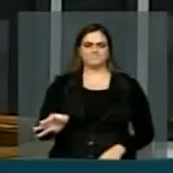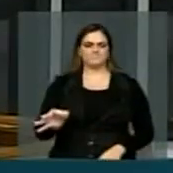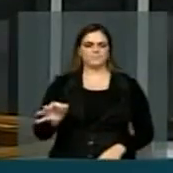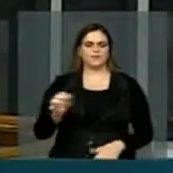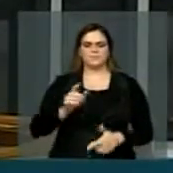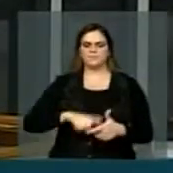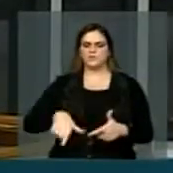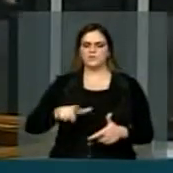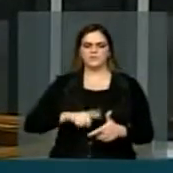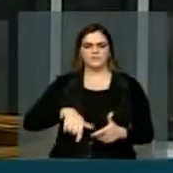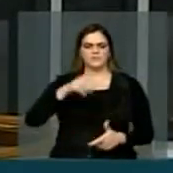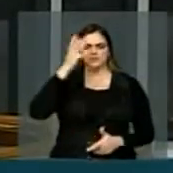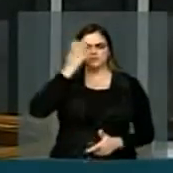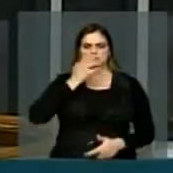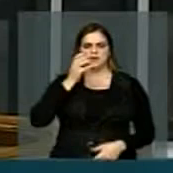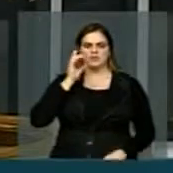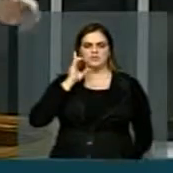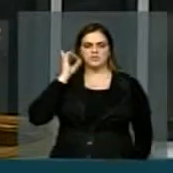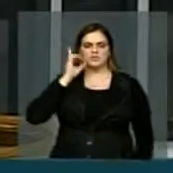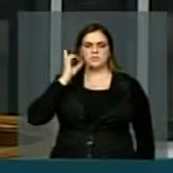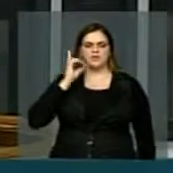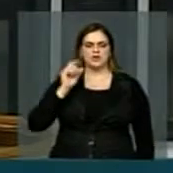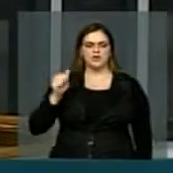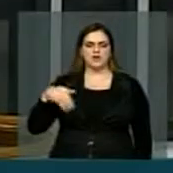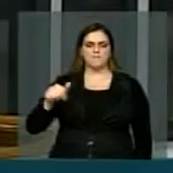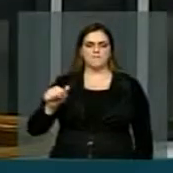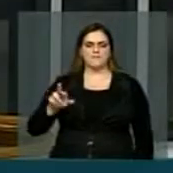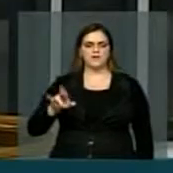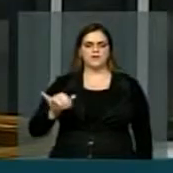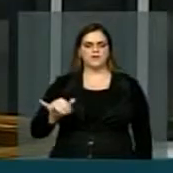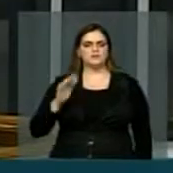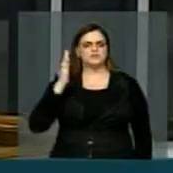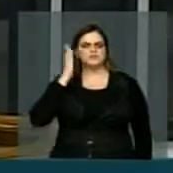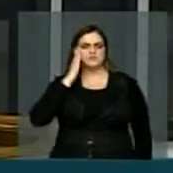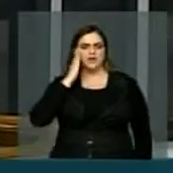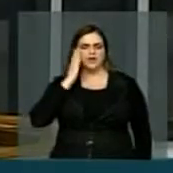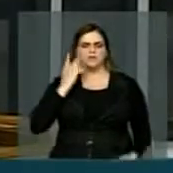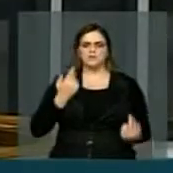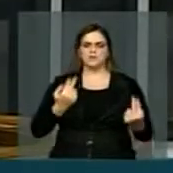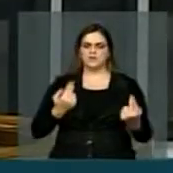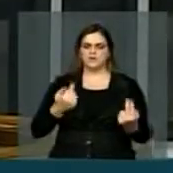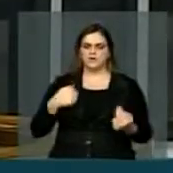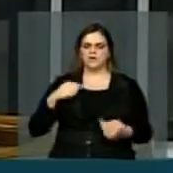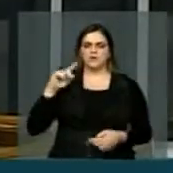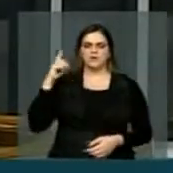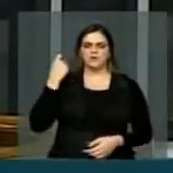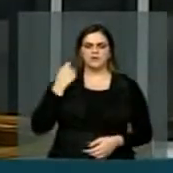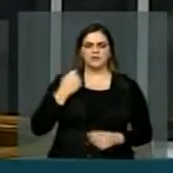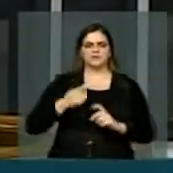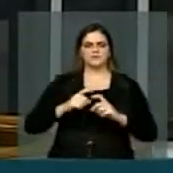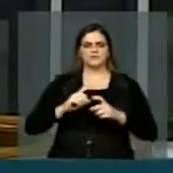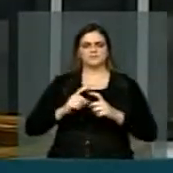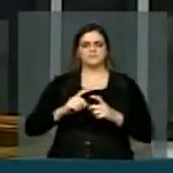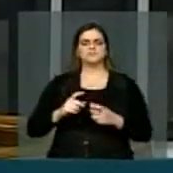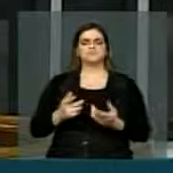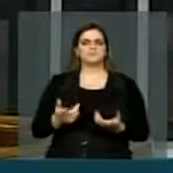graves problemas. Deputada Amauri sabe disso, que foi gestor, como eu fui gestor, secretário de Saúde do Estado do Ceará. Nós sabemos que esse é